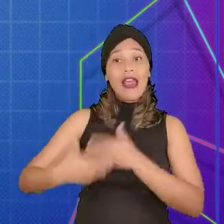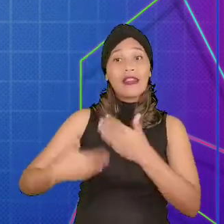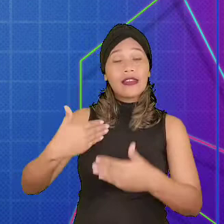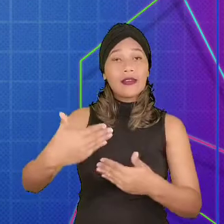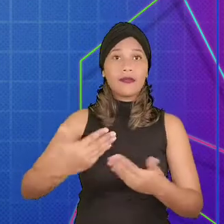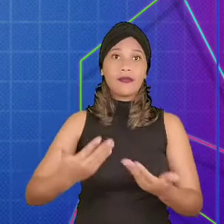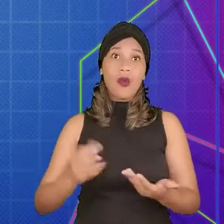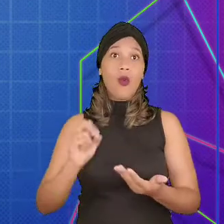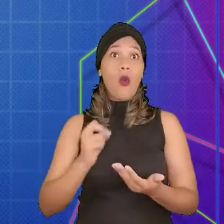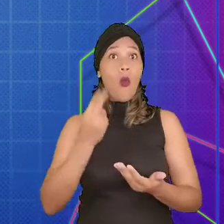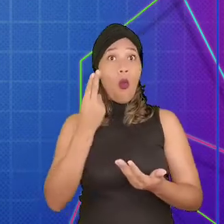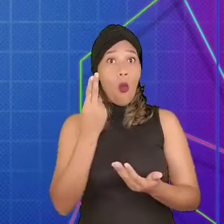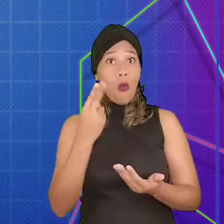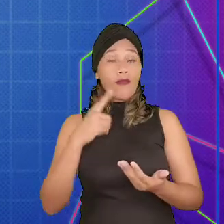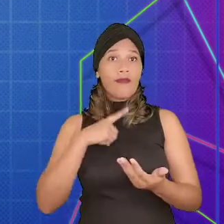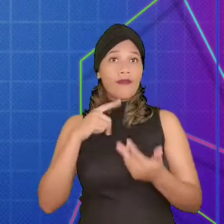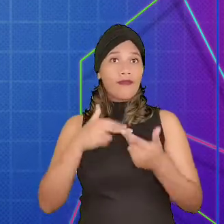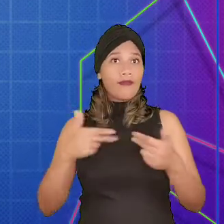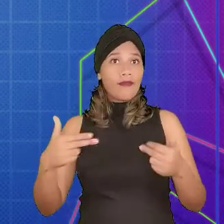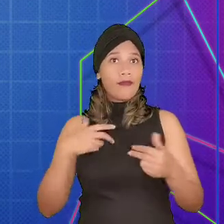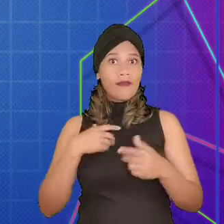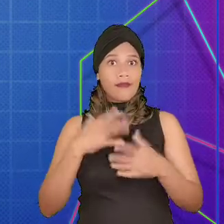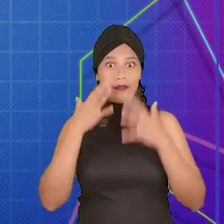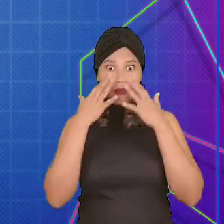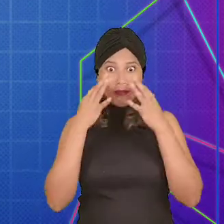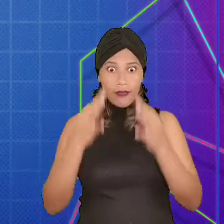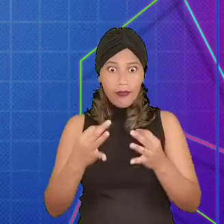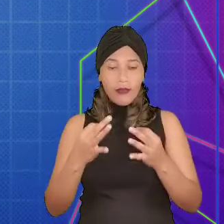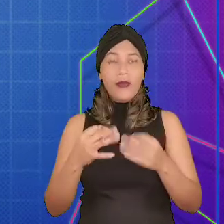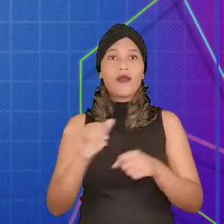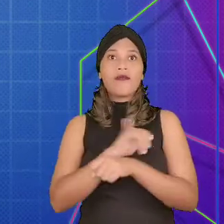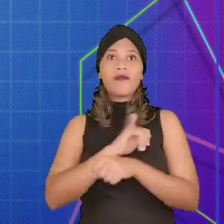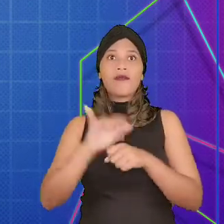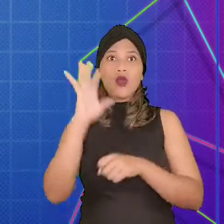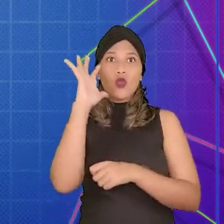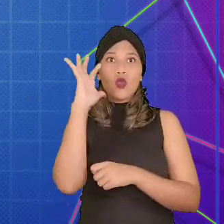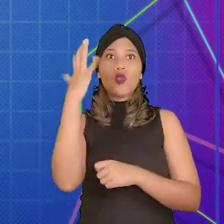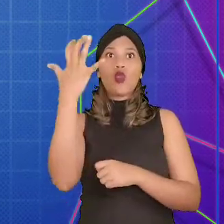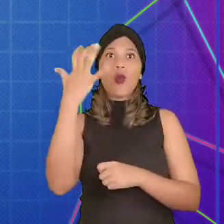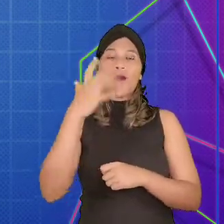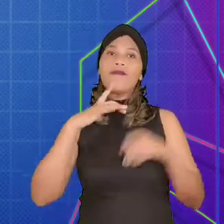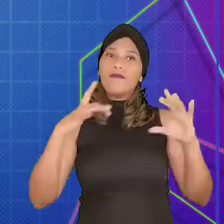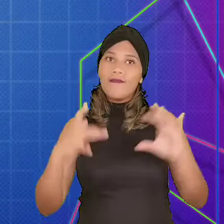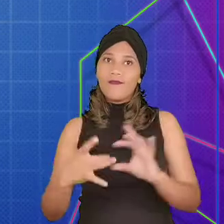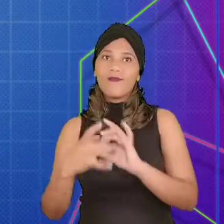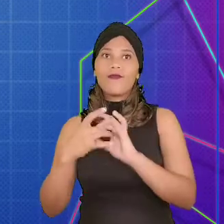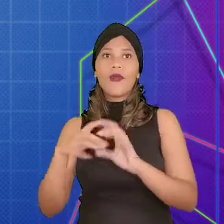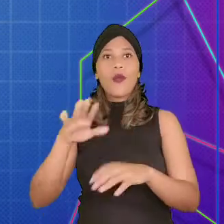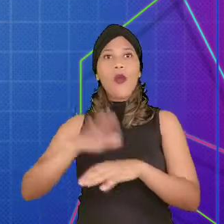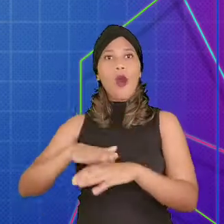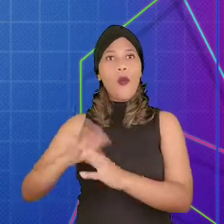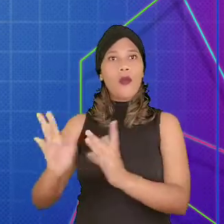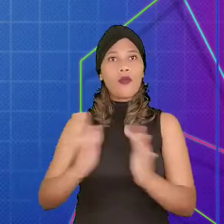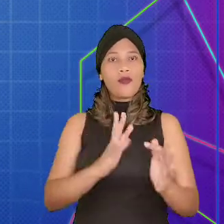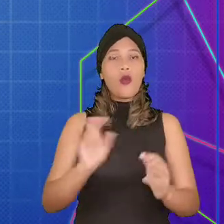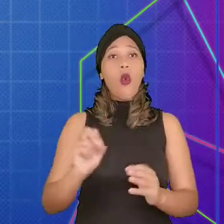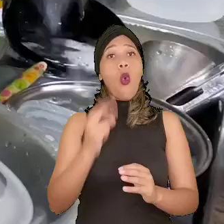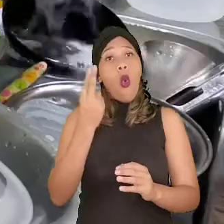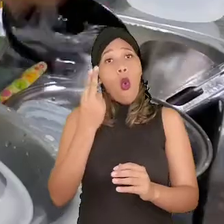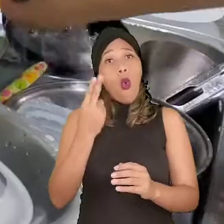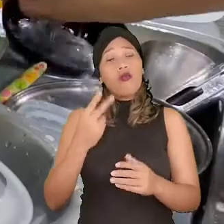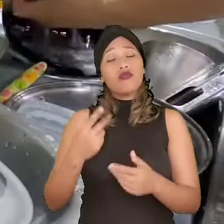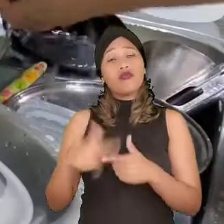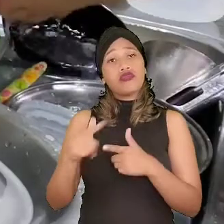etapas do processo ou questão que estamos deparados e buscar formas para a solução que sejam de acordo com o próprio processo ou